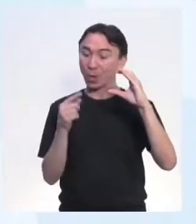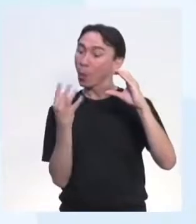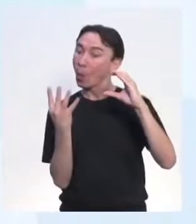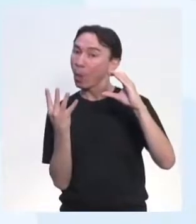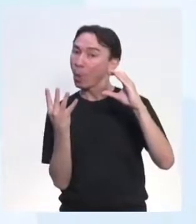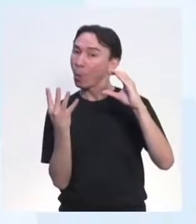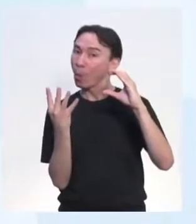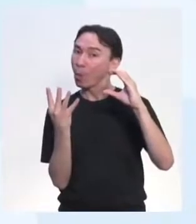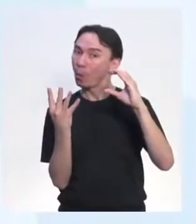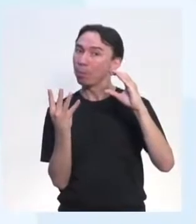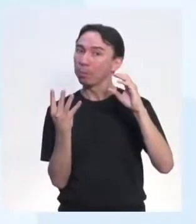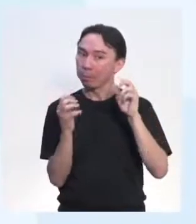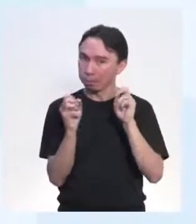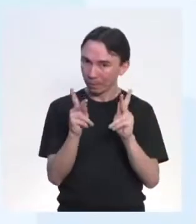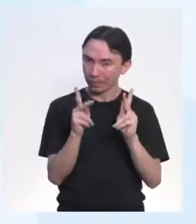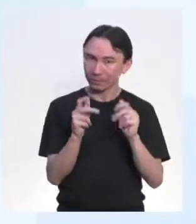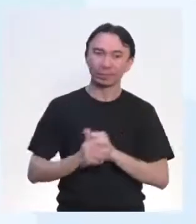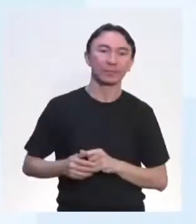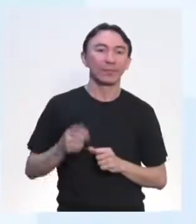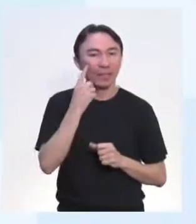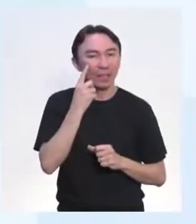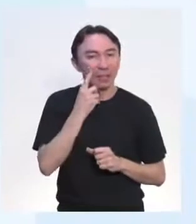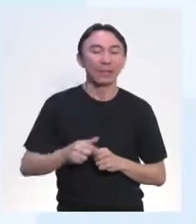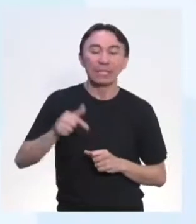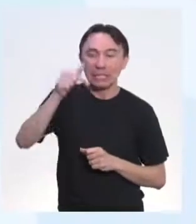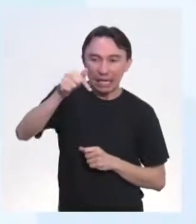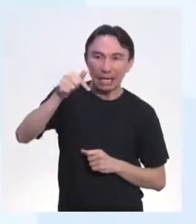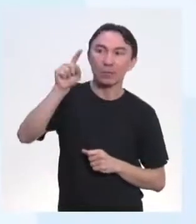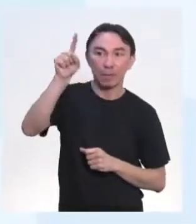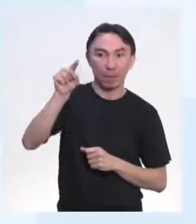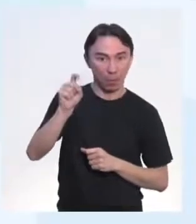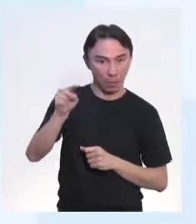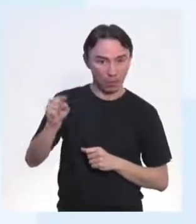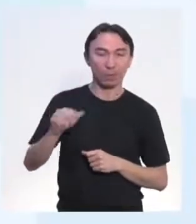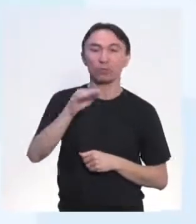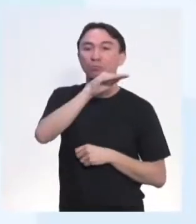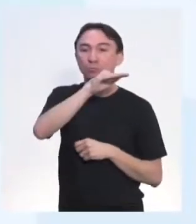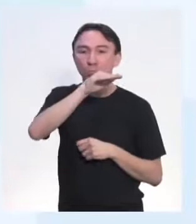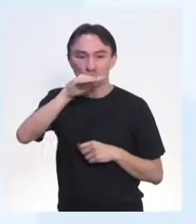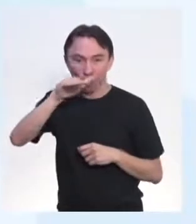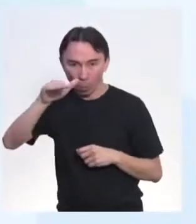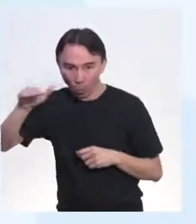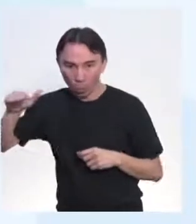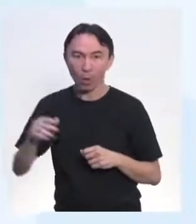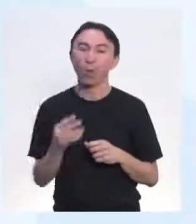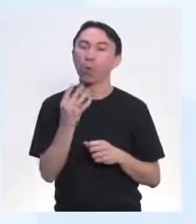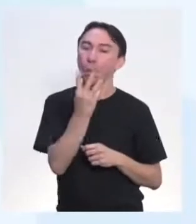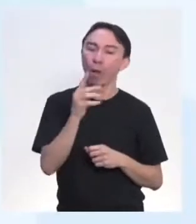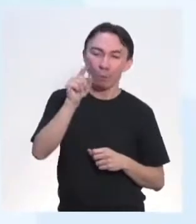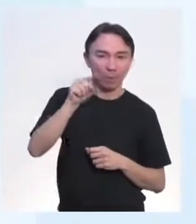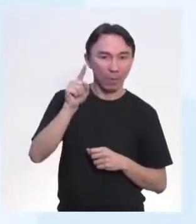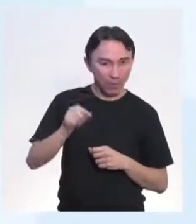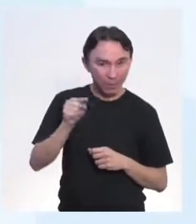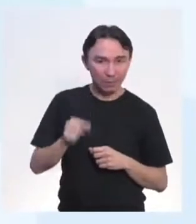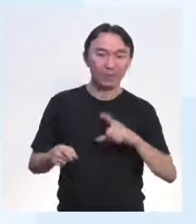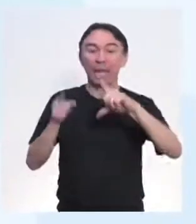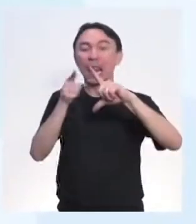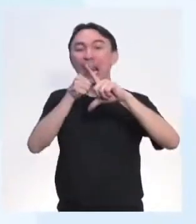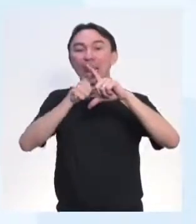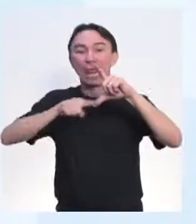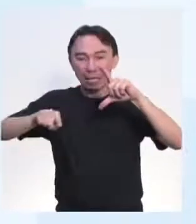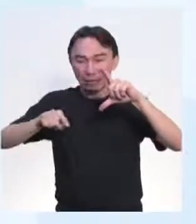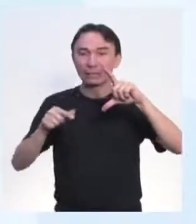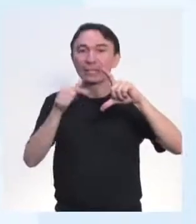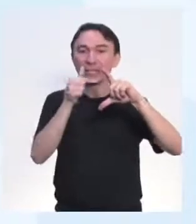4. Então, eu vou fazer 7 fatorial sobre 4 fatorial e